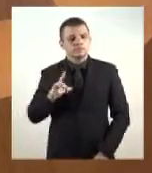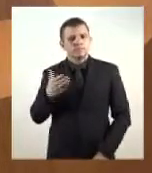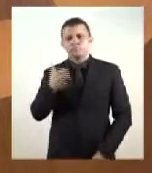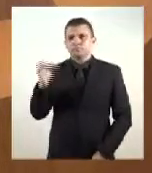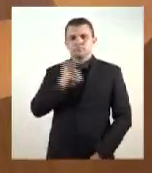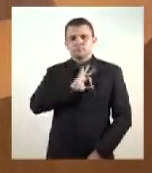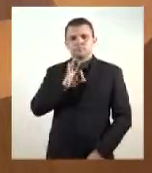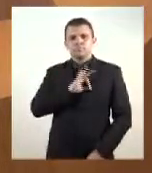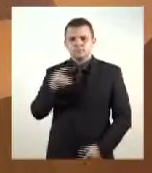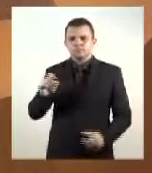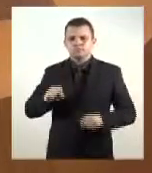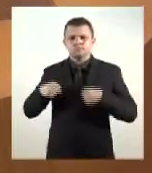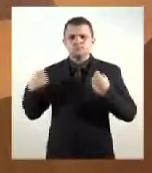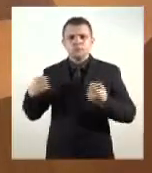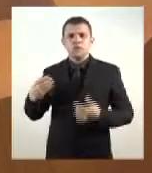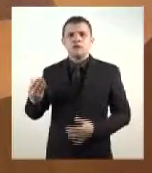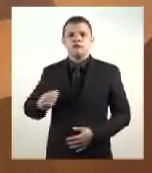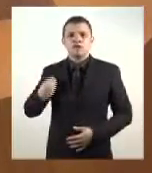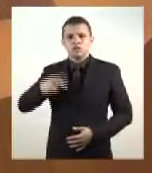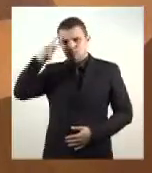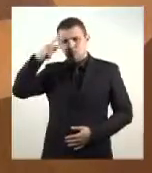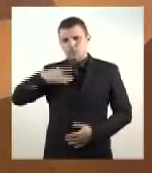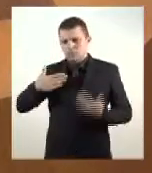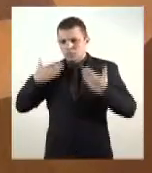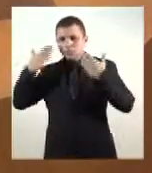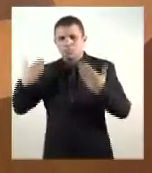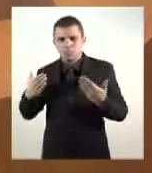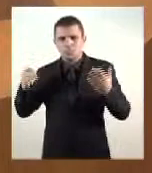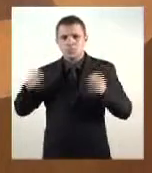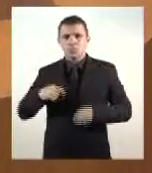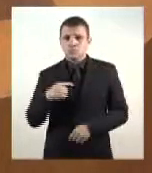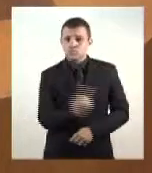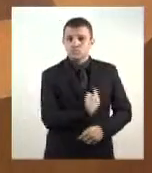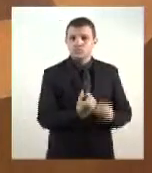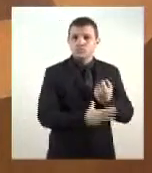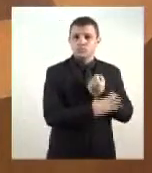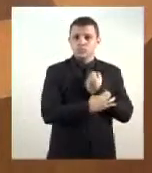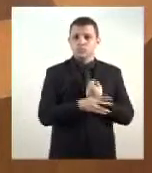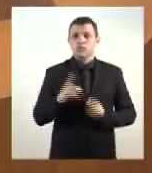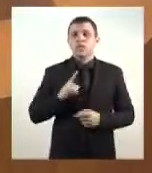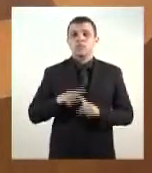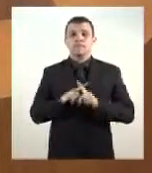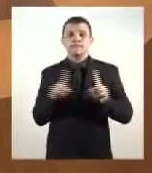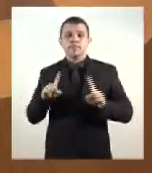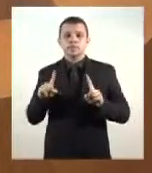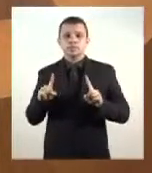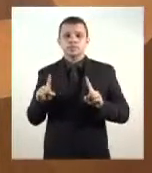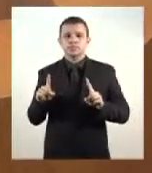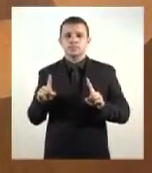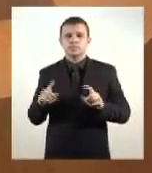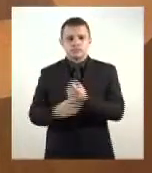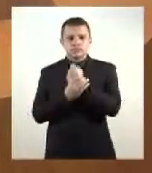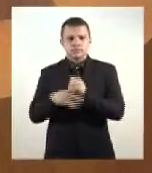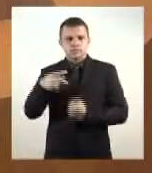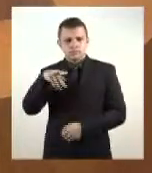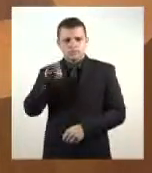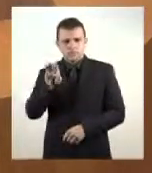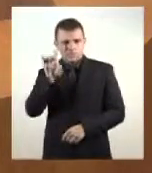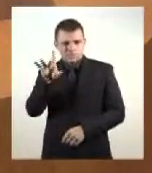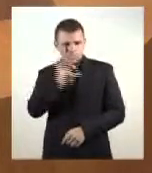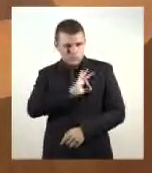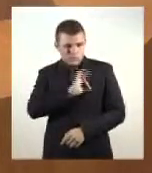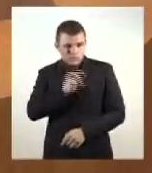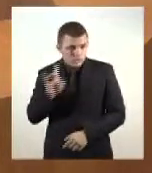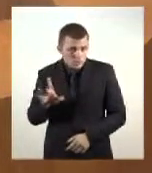dando a vida para que nós tenhamos a segurança necessária. Mas não se faz segurança pública só com polícia. É preciso que a polícia tenha